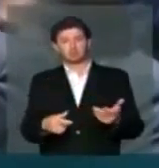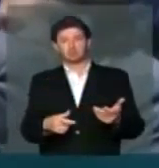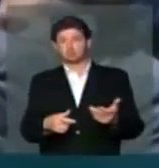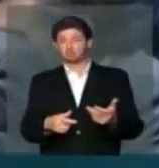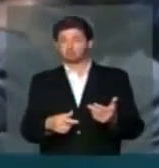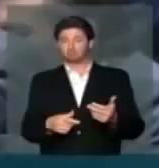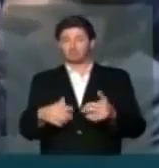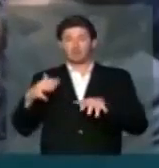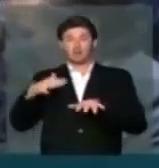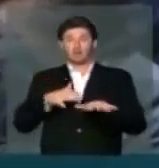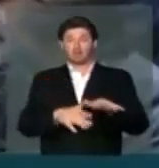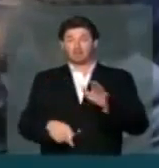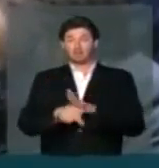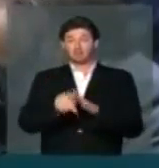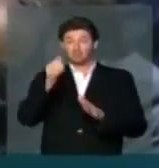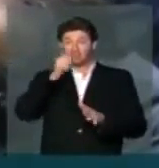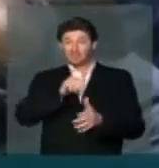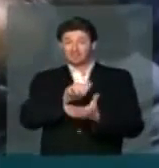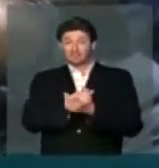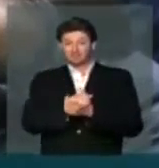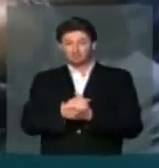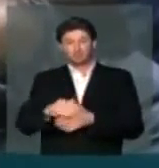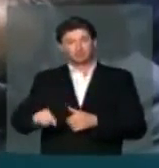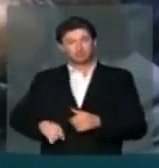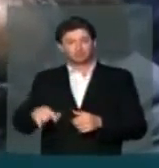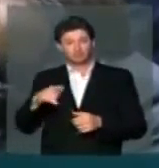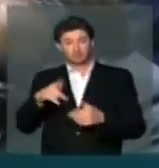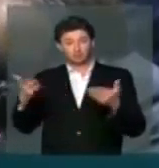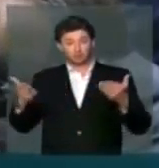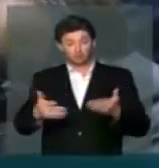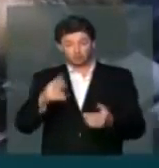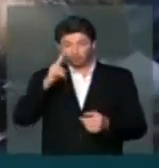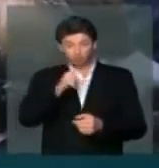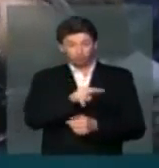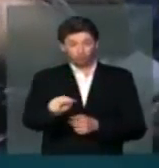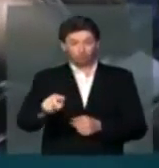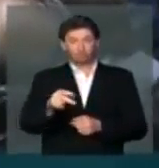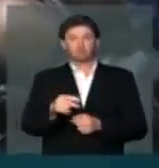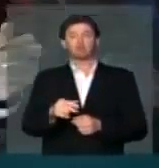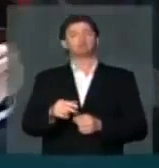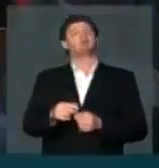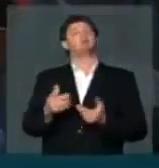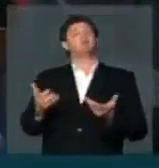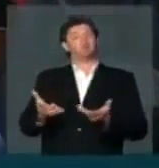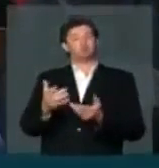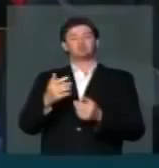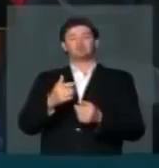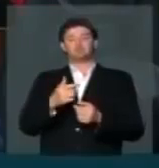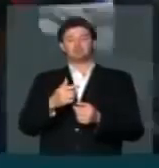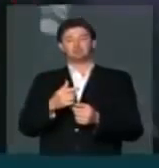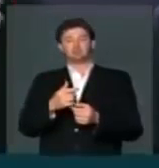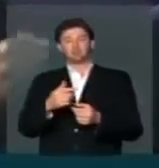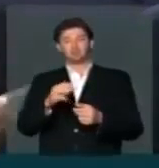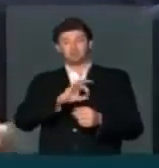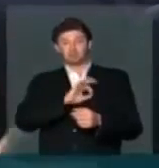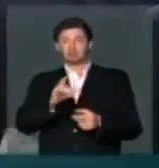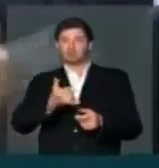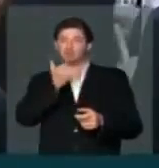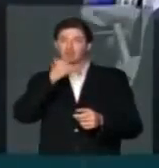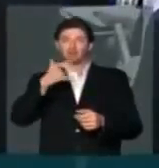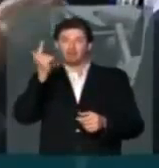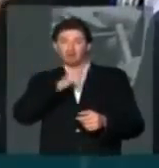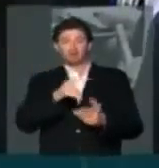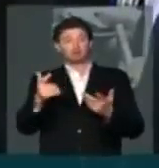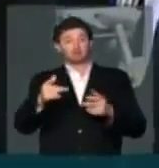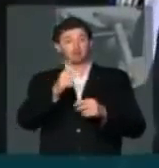uma marcha das esposas que estavam sofrendo. E hoje estão vendo aqui os seus esposos sendo anistiados. Parabéns, esperamos que